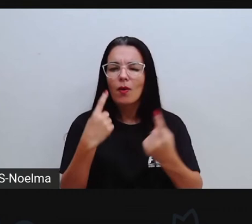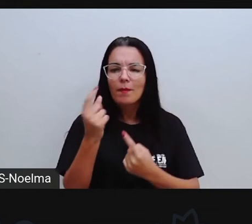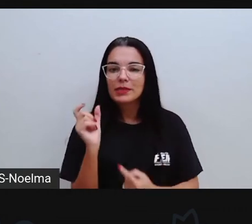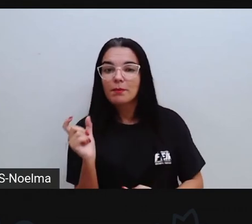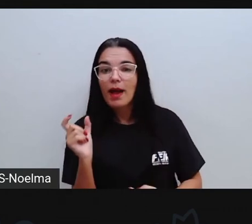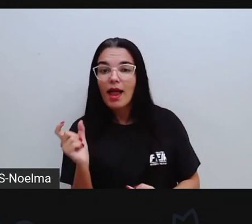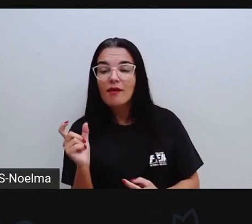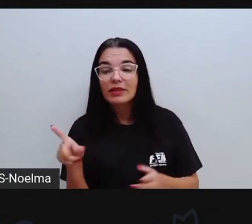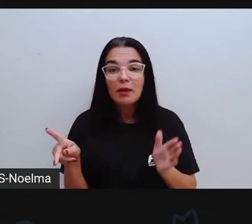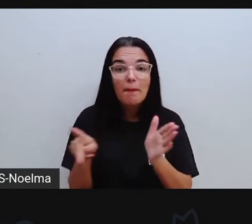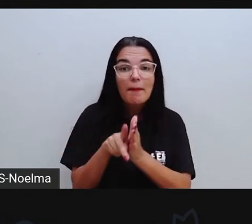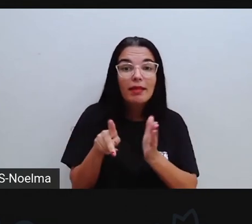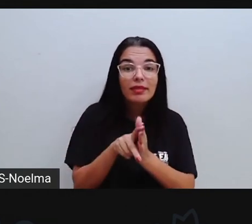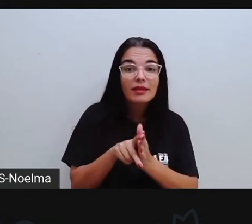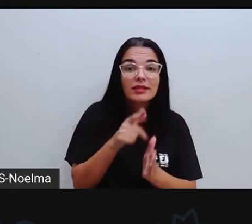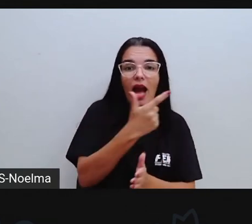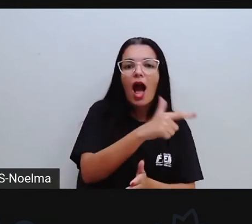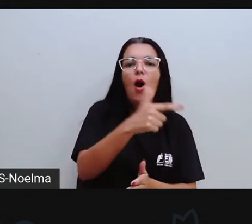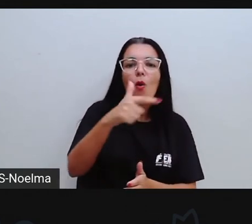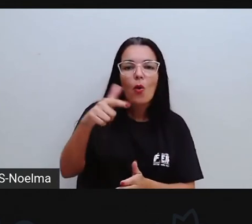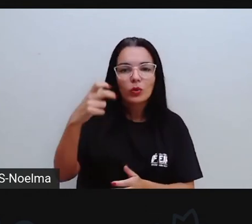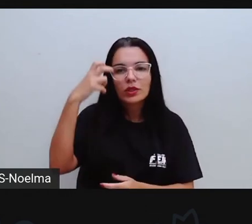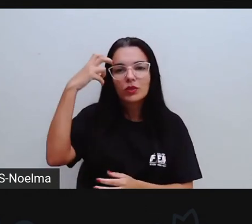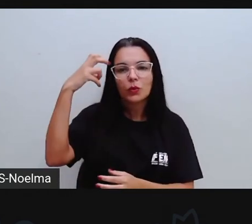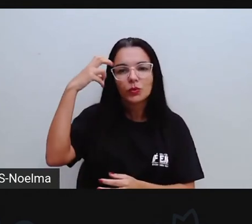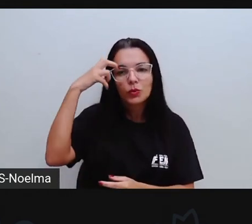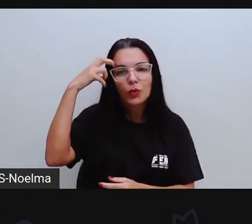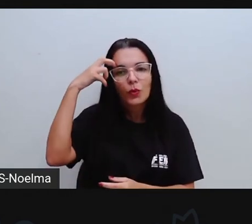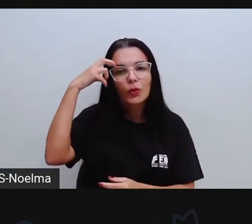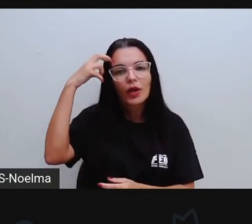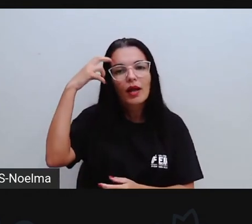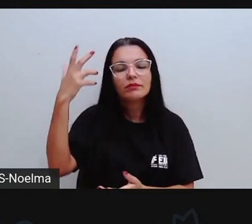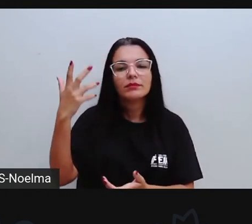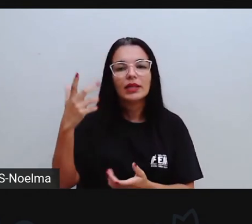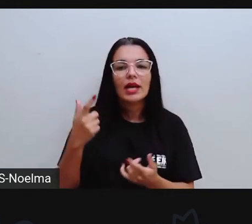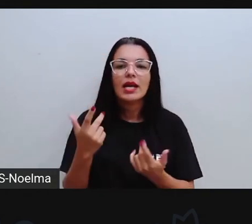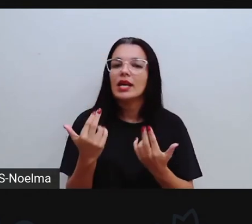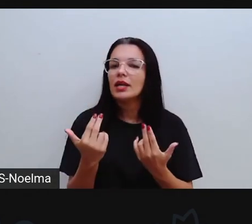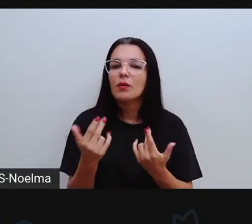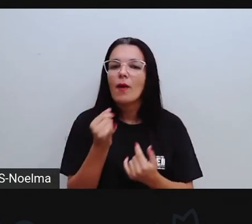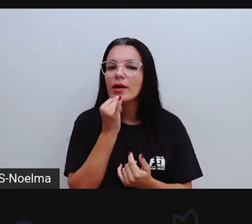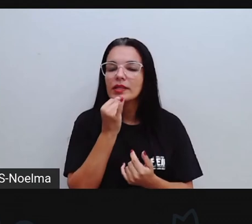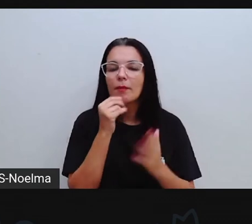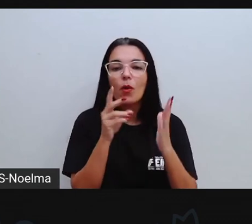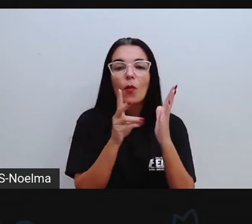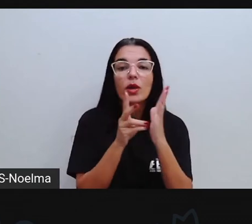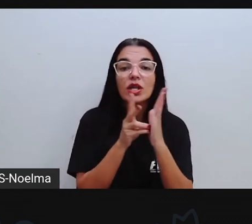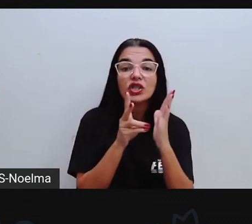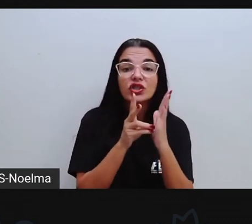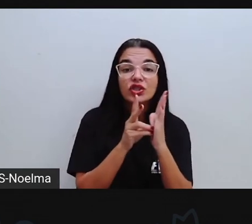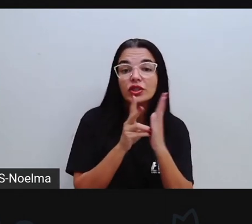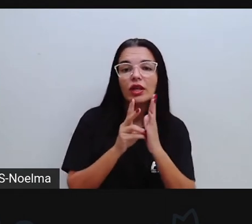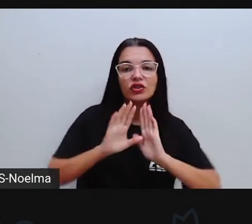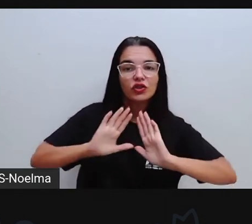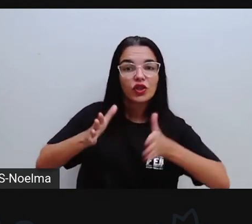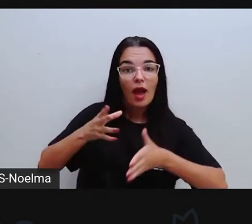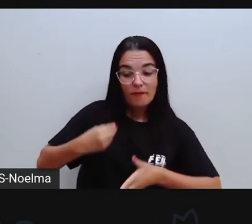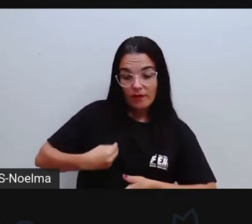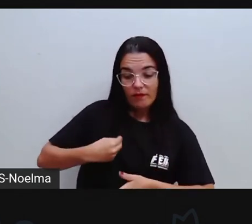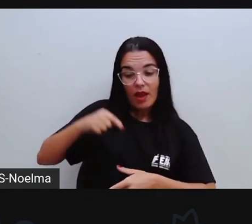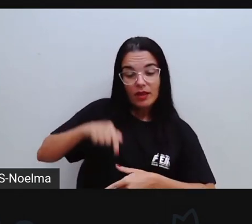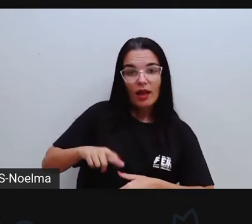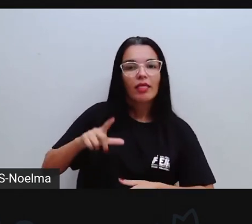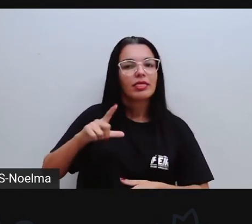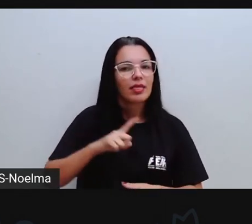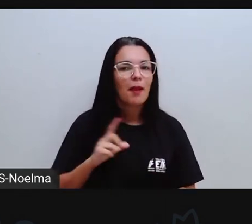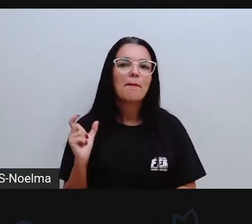aí de outras culturas, né? Como, por exemplo, a própria população indígena que já morava aqui no Brasil, nós temos